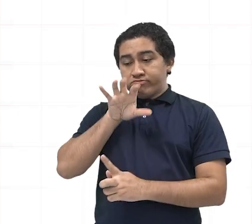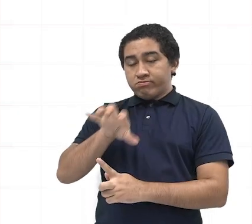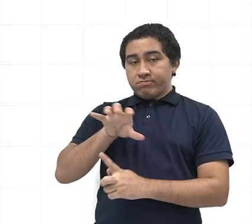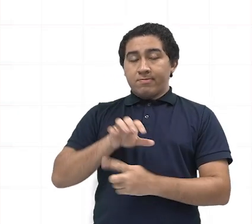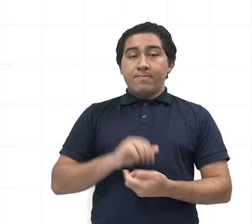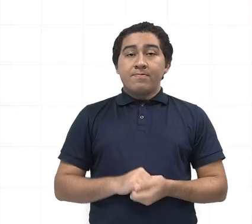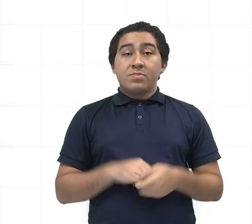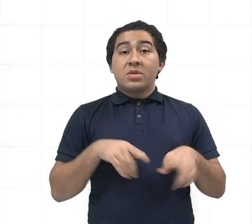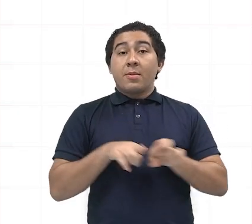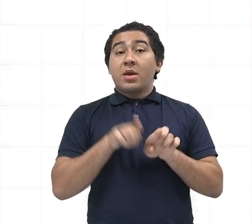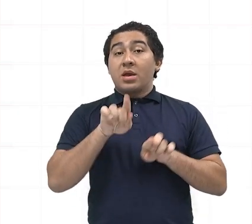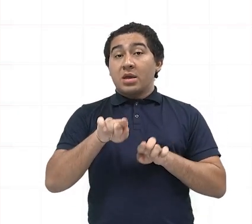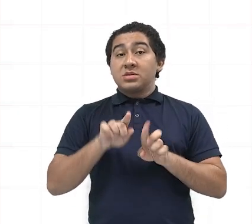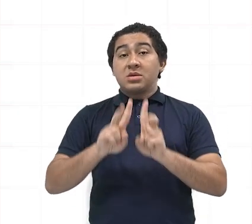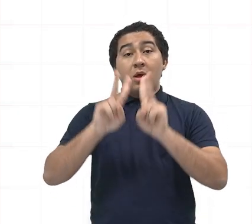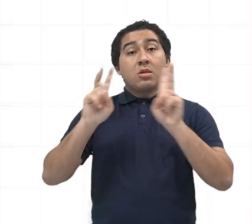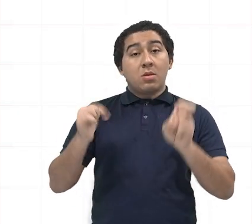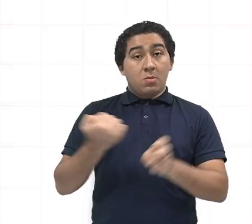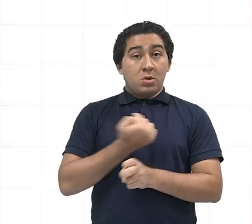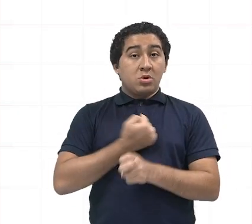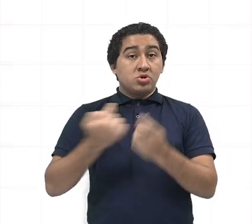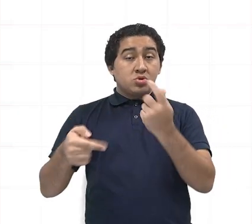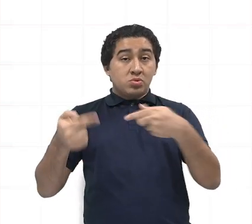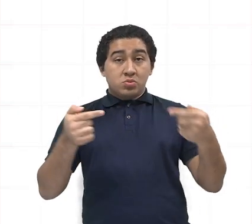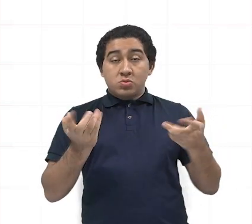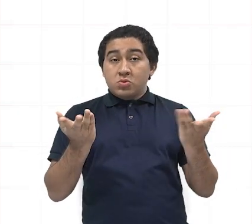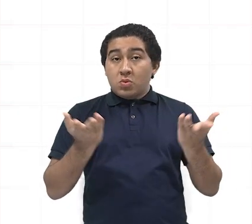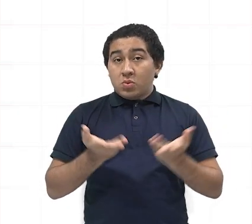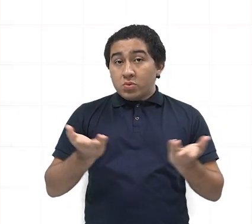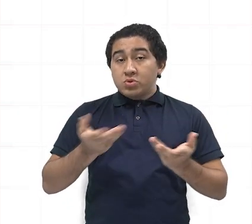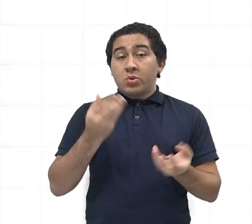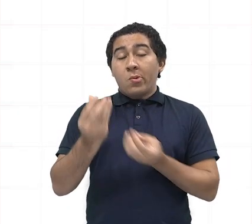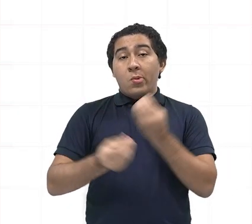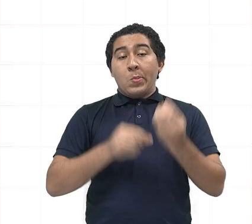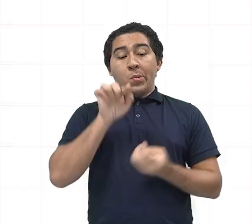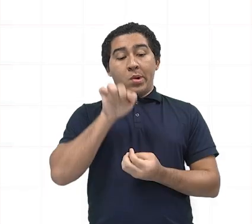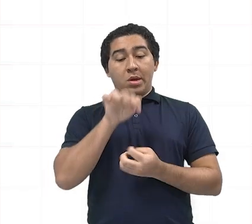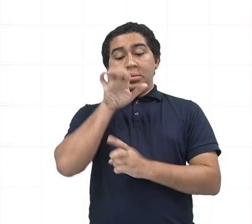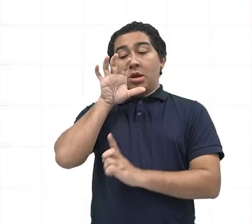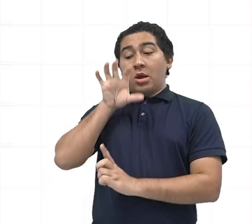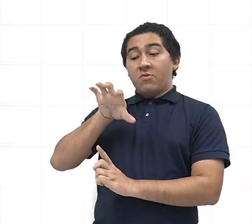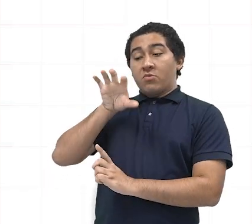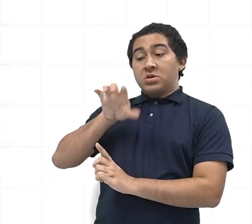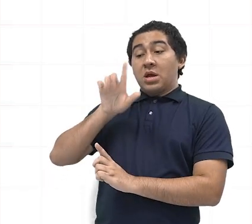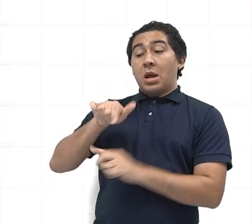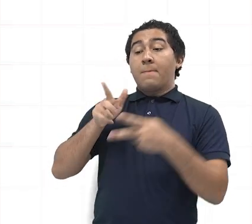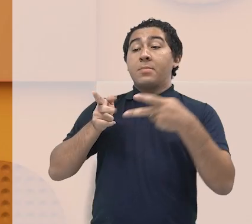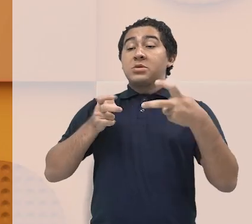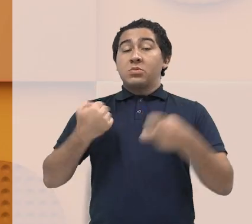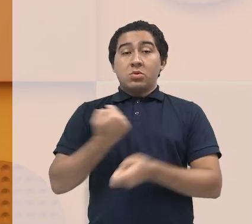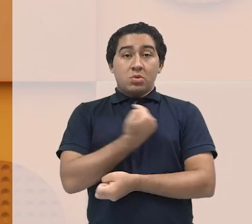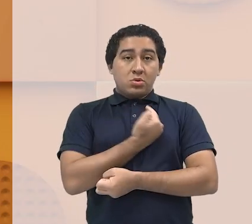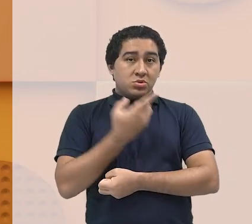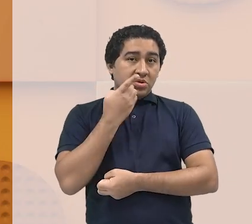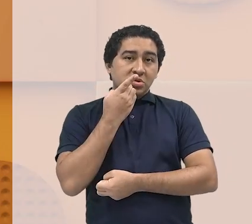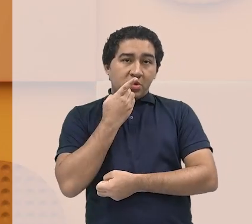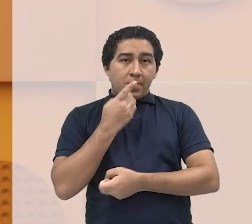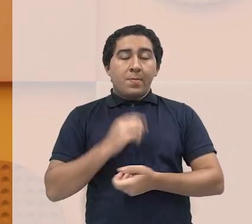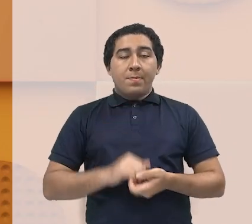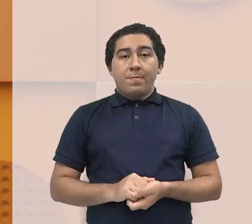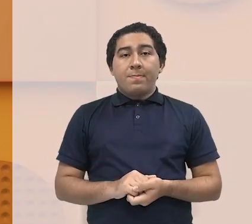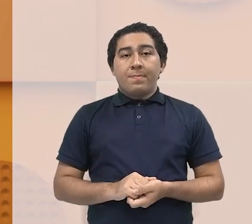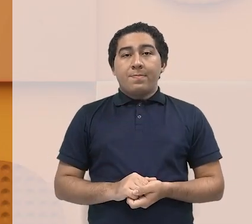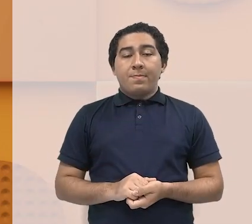certo? E é sobre isso que nós vamos falar, sobre como essas influências são percebidas por nós no nosso dia a dia,